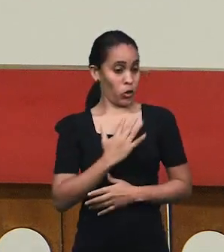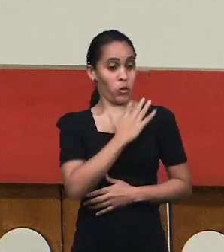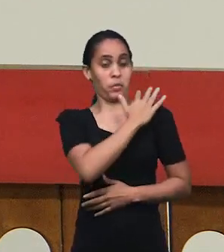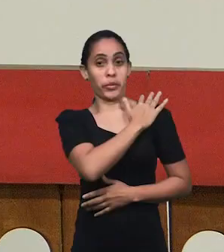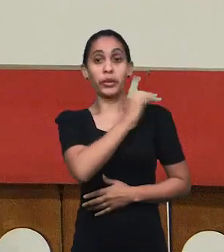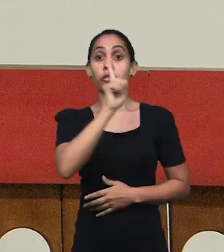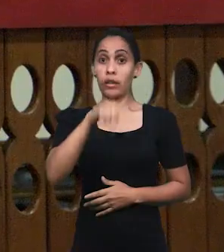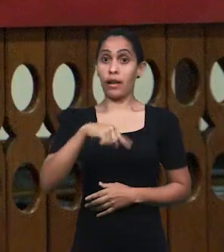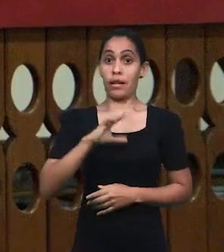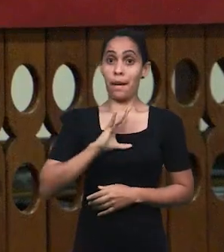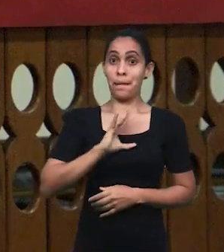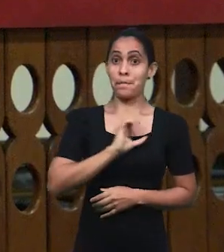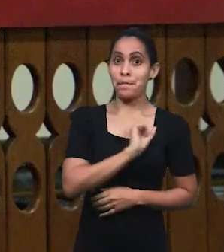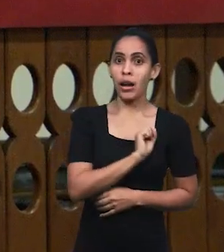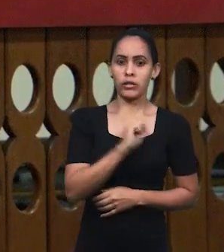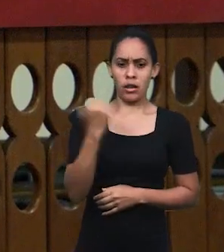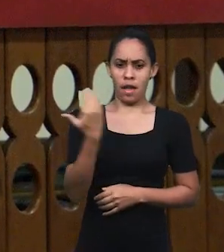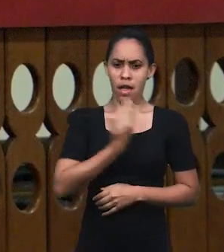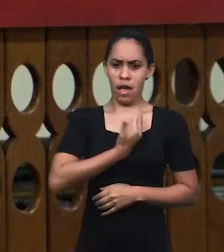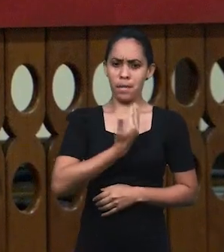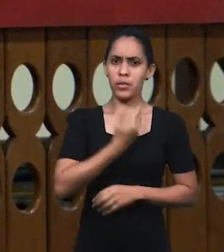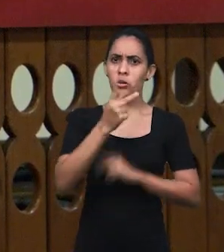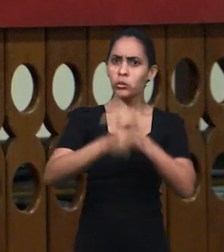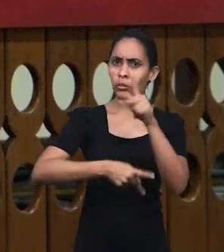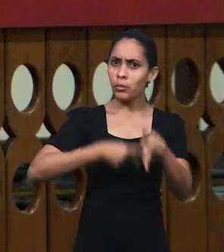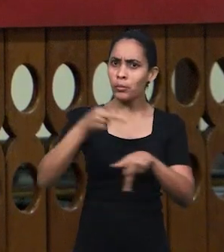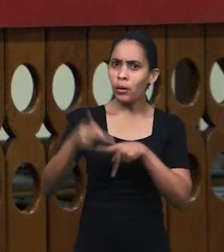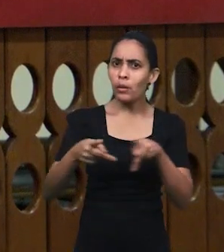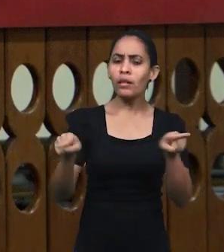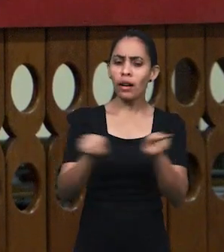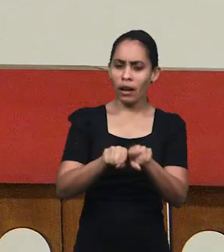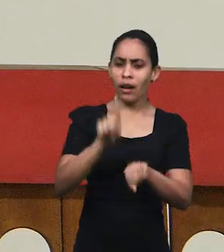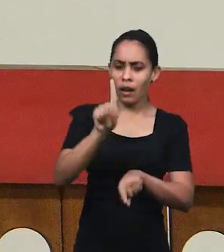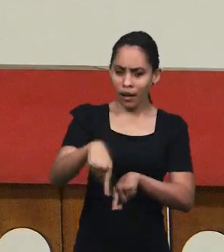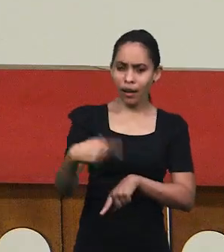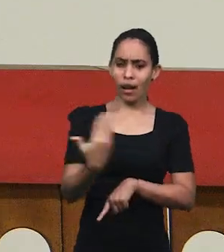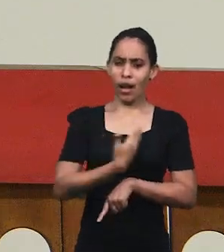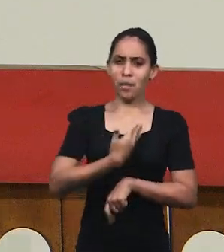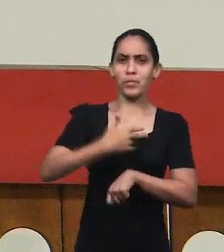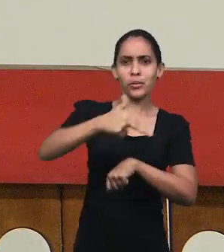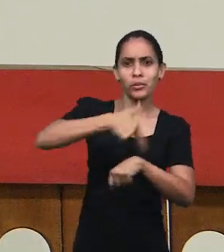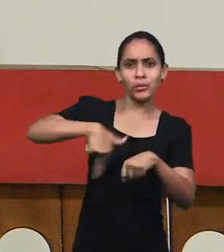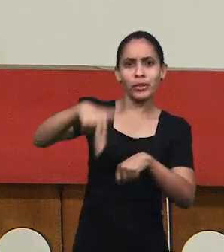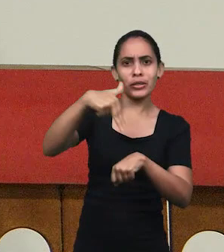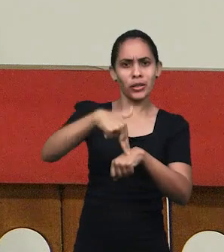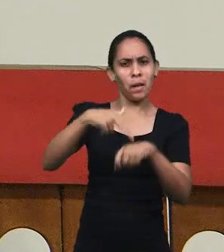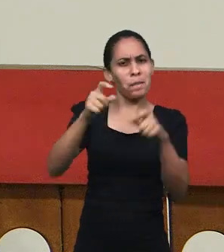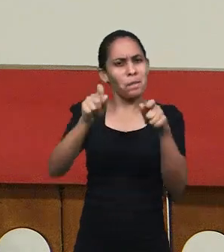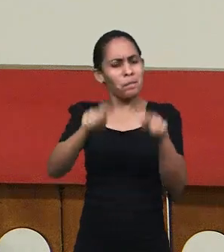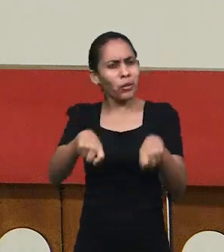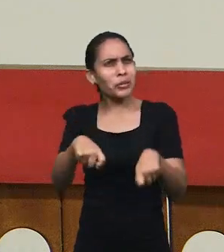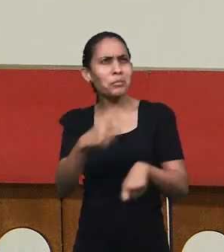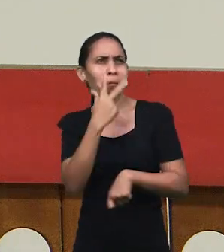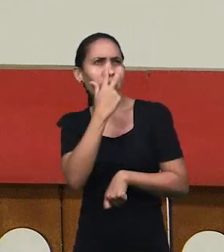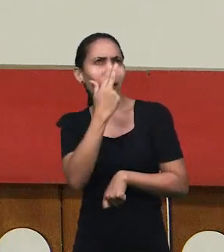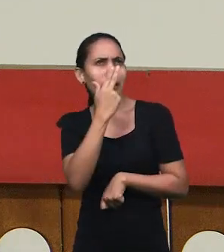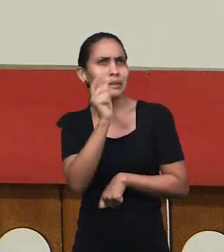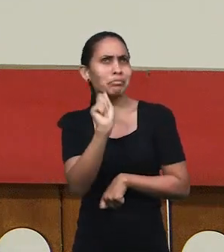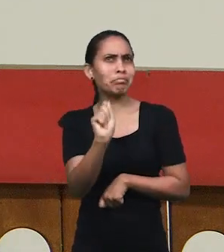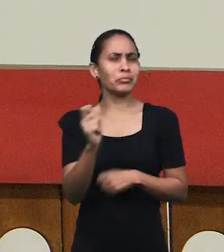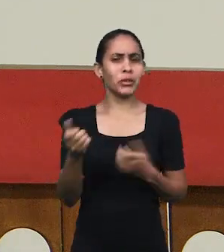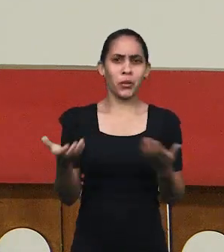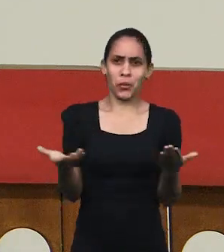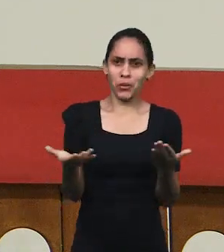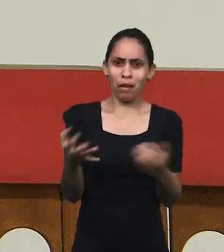Esse comandante era amado pelo povo, era amigo do povo e era amigo da nação. Talvez isso possa